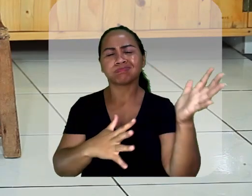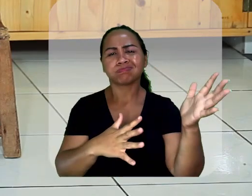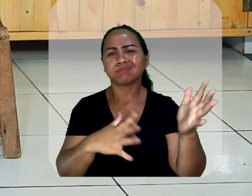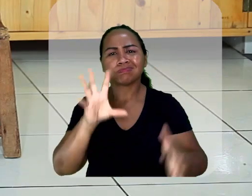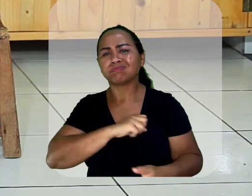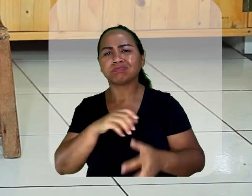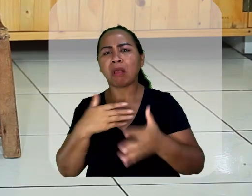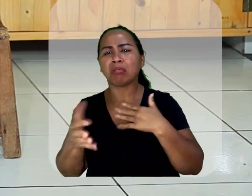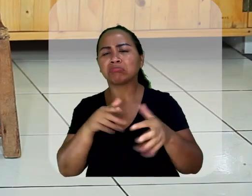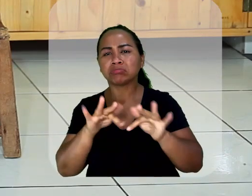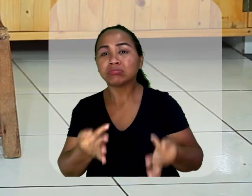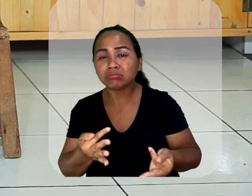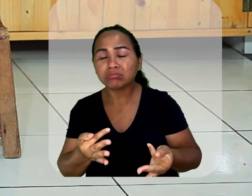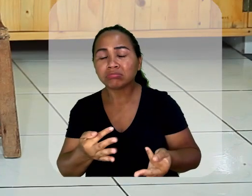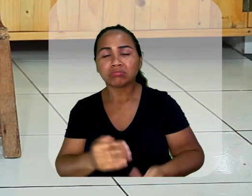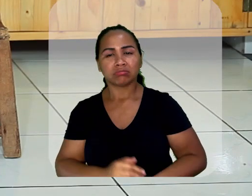do mundo.